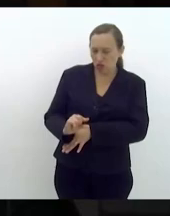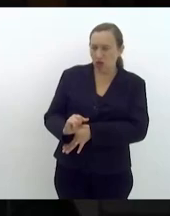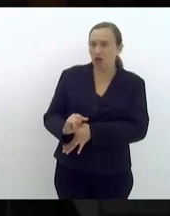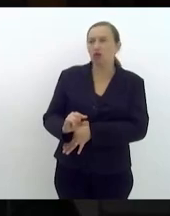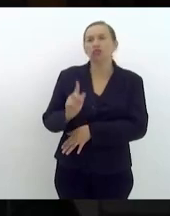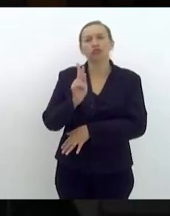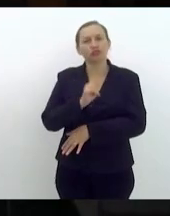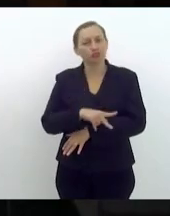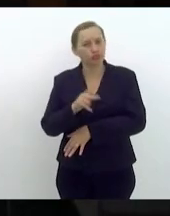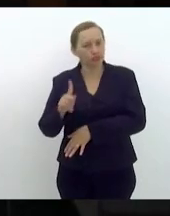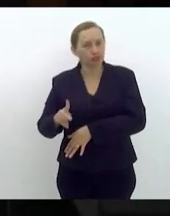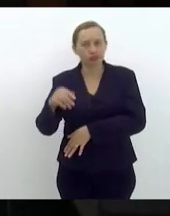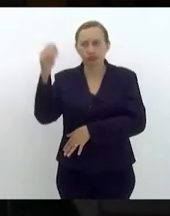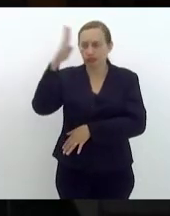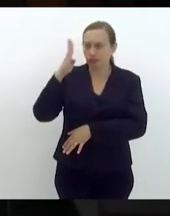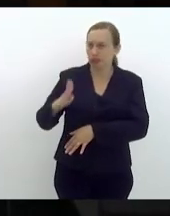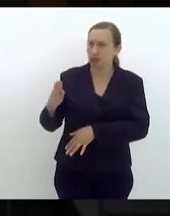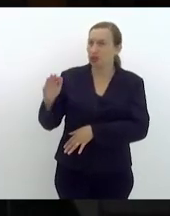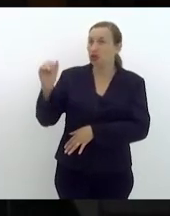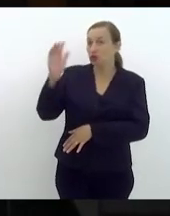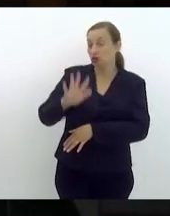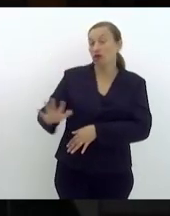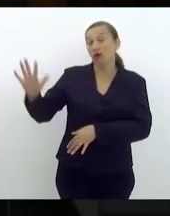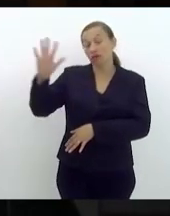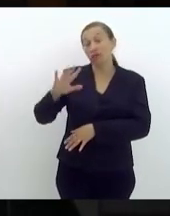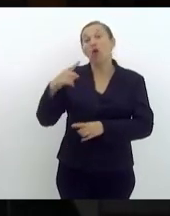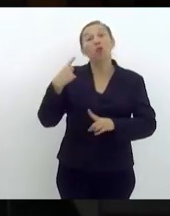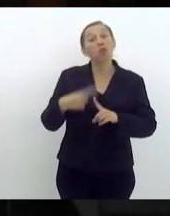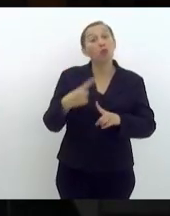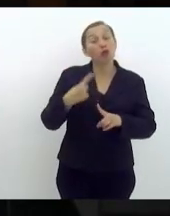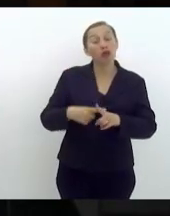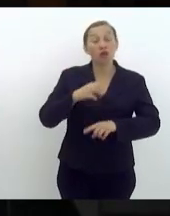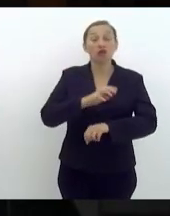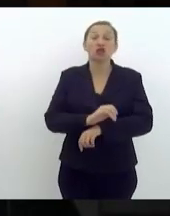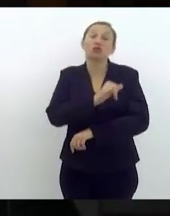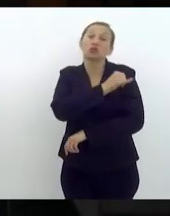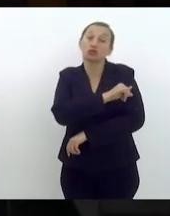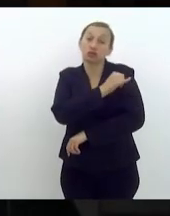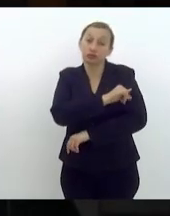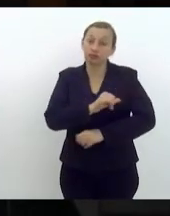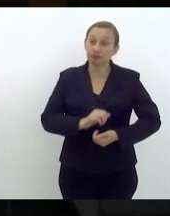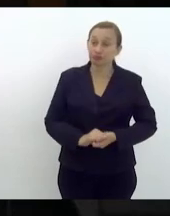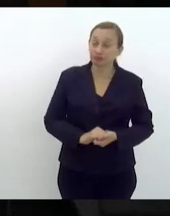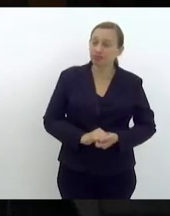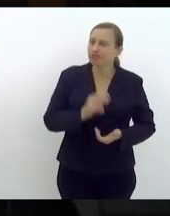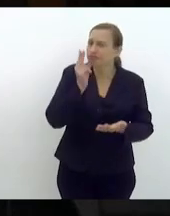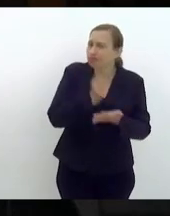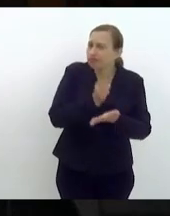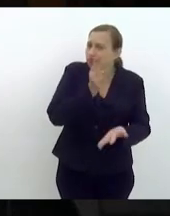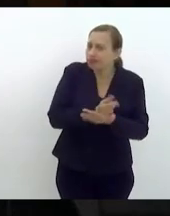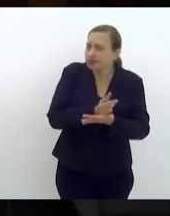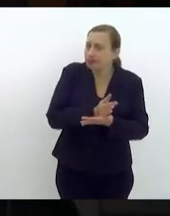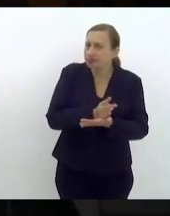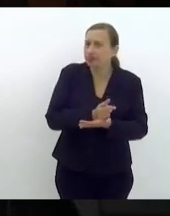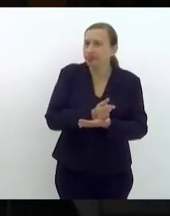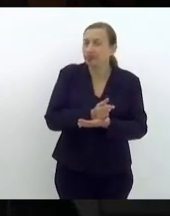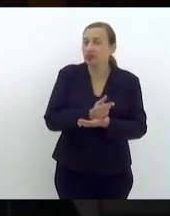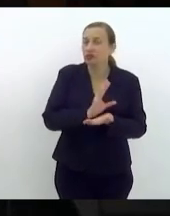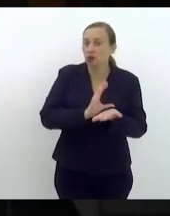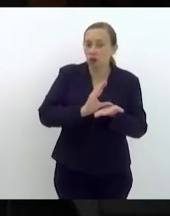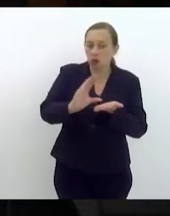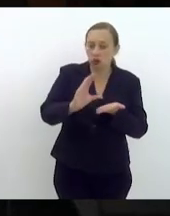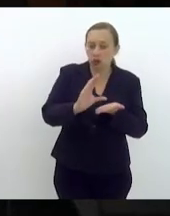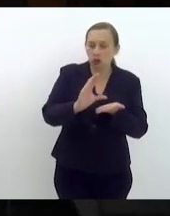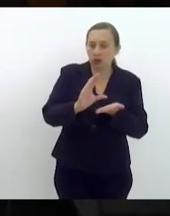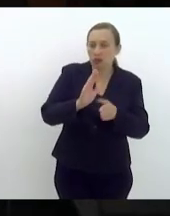professores no Brasil inteiro porque é que o Estado do Rio de Janeiro mesmo com um dos maiores orçamentos